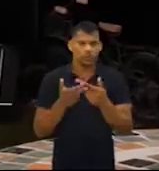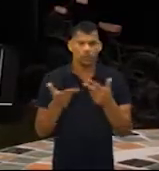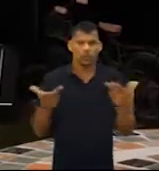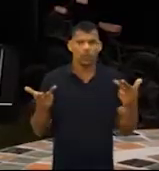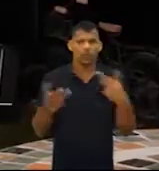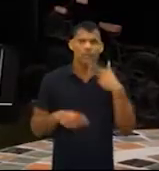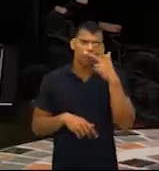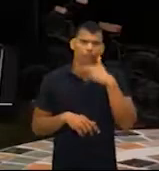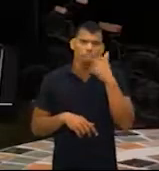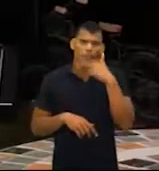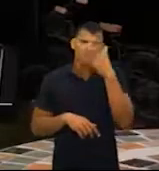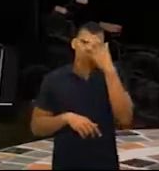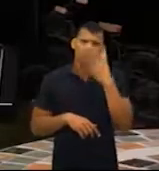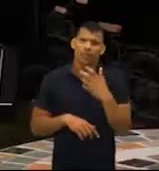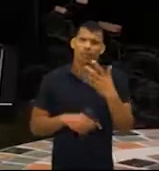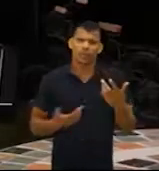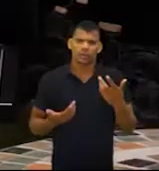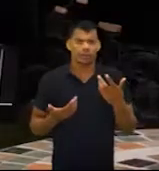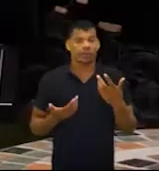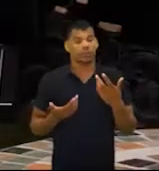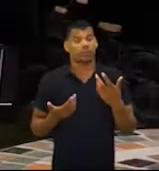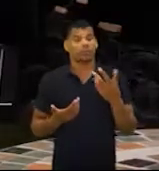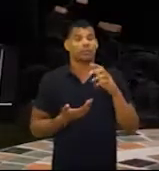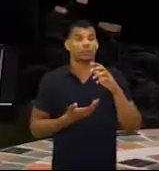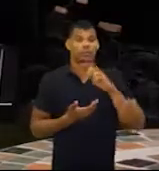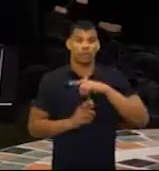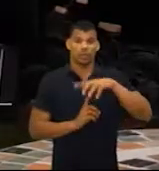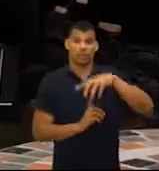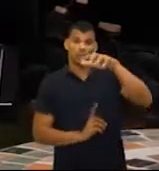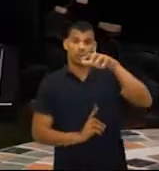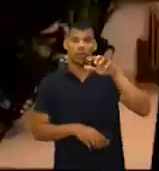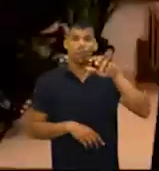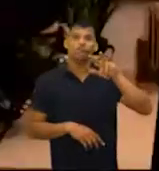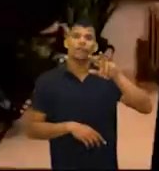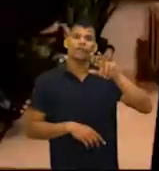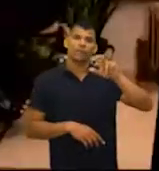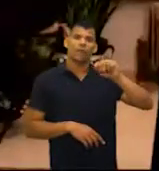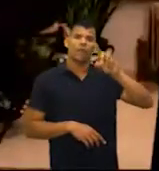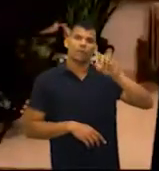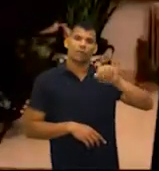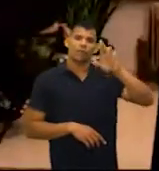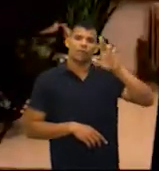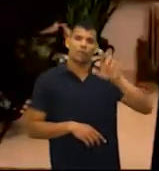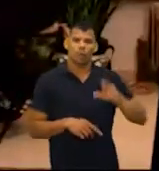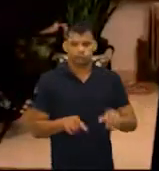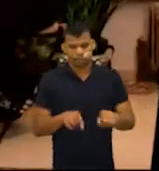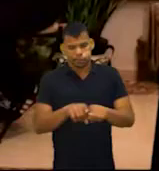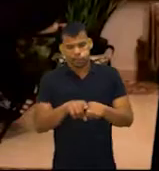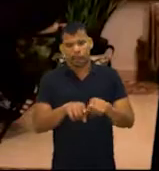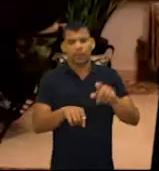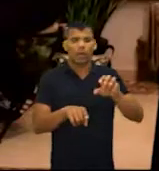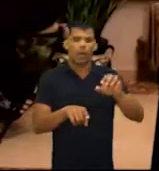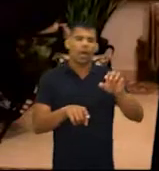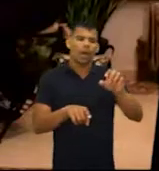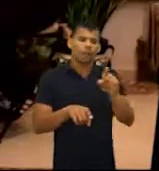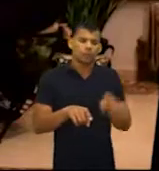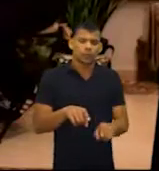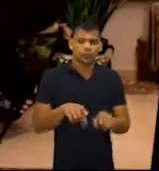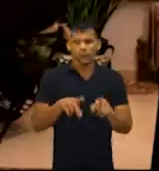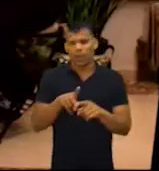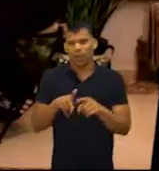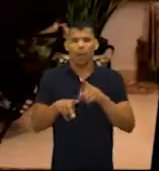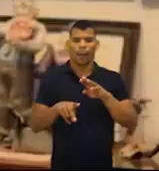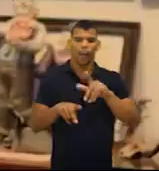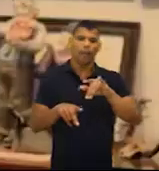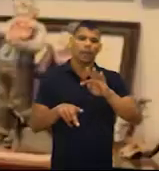séria. Teve logo o Circo Voador, que juntou Cazuza, lançou a Blitz, lançou o próprio Léo Jaime. Eu já estava lançado, mas lançaram de